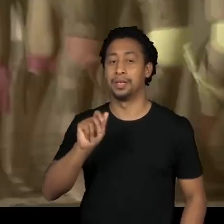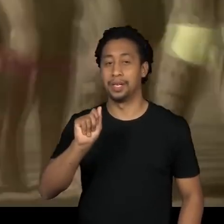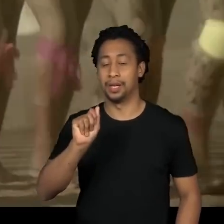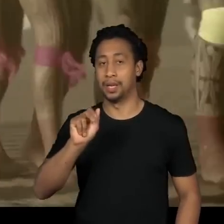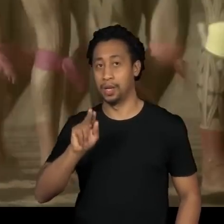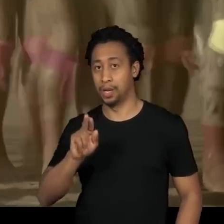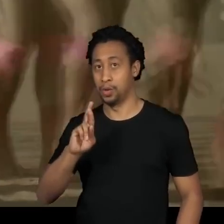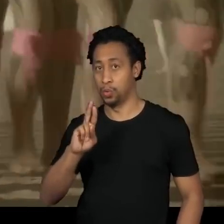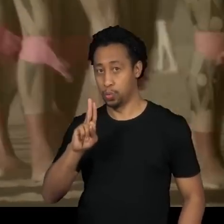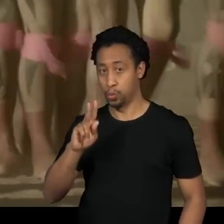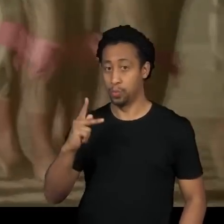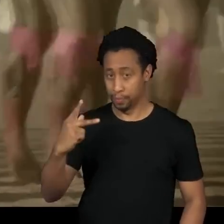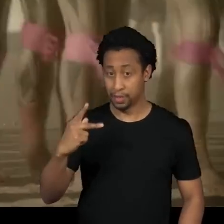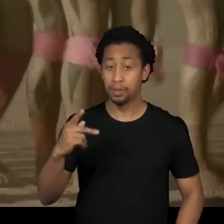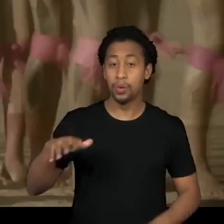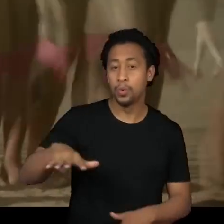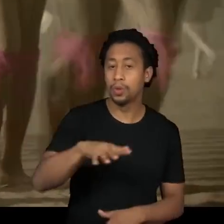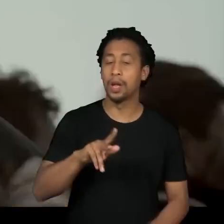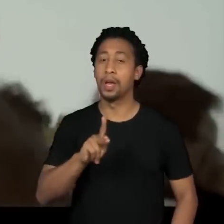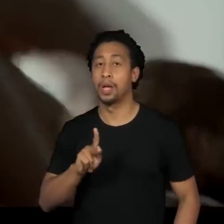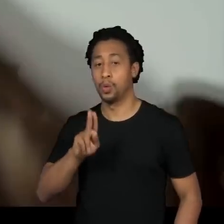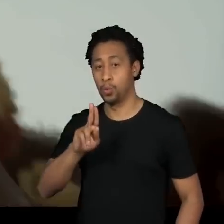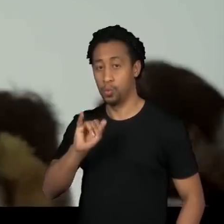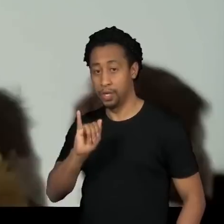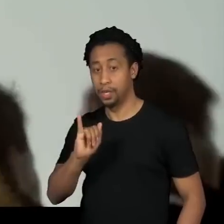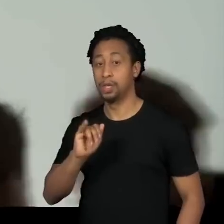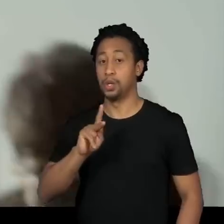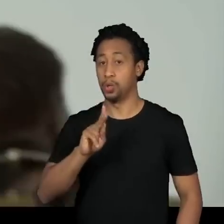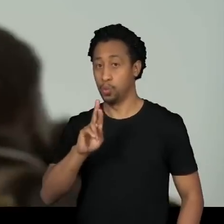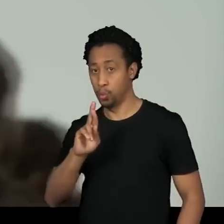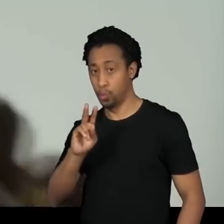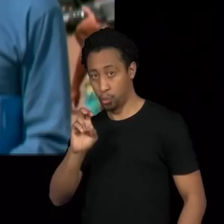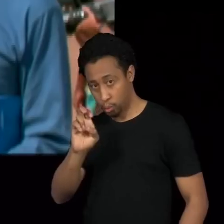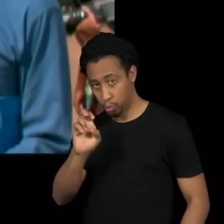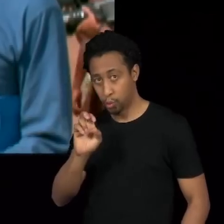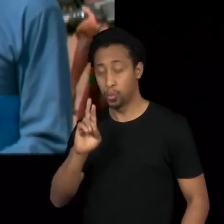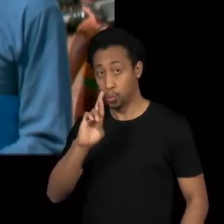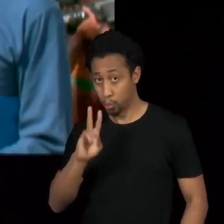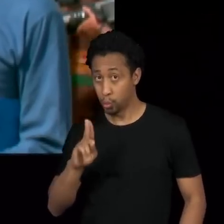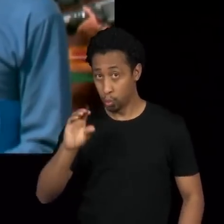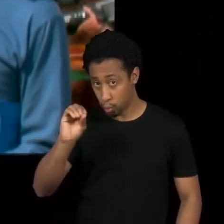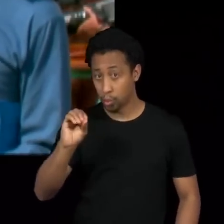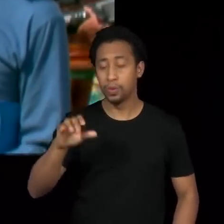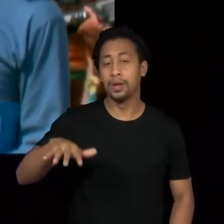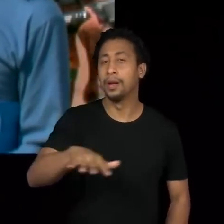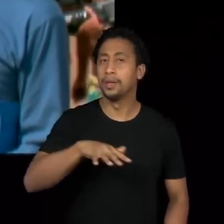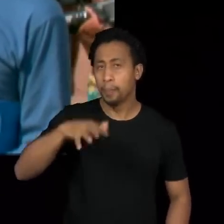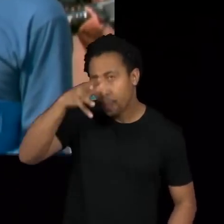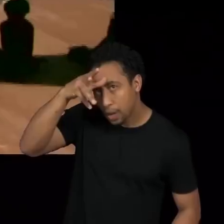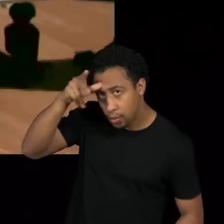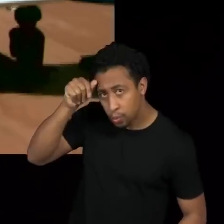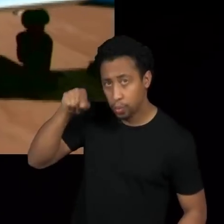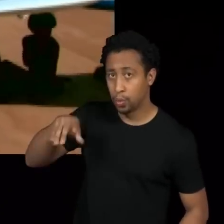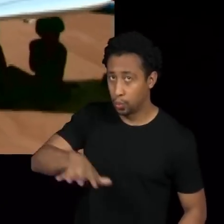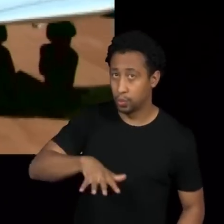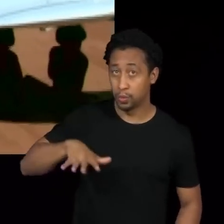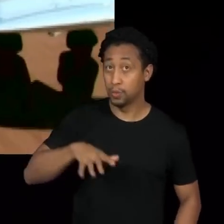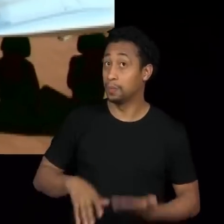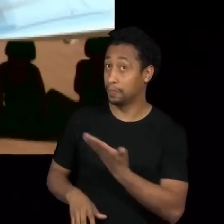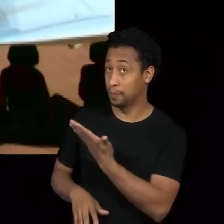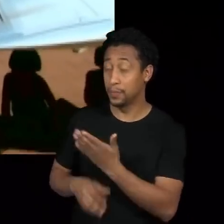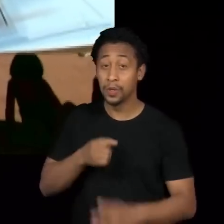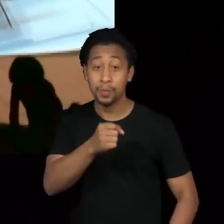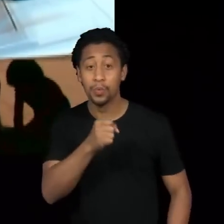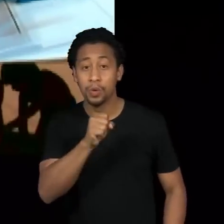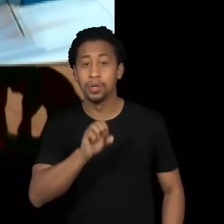da etnia Cuicuro, terra indígena Xingu, Mato Grosso. O jornalista Washington Novaes, que foi comentarista